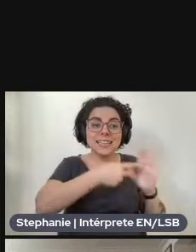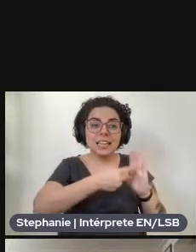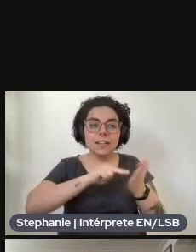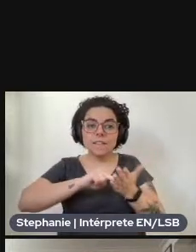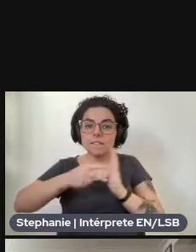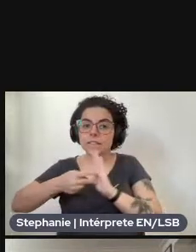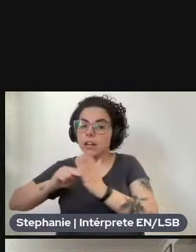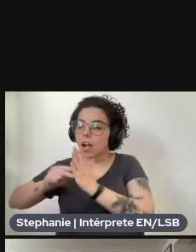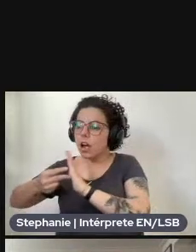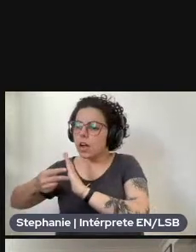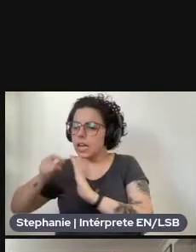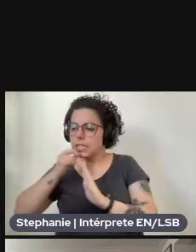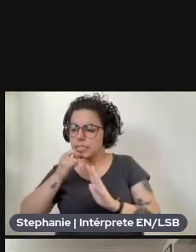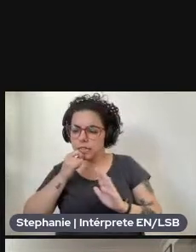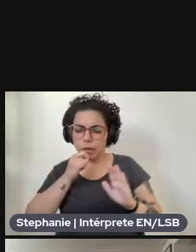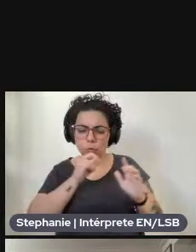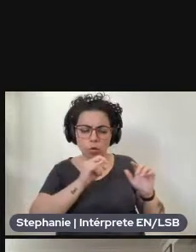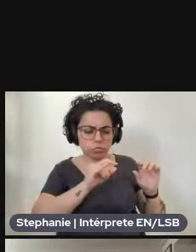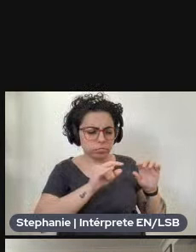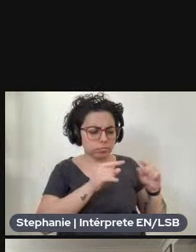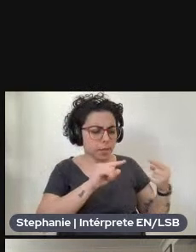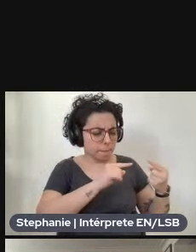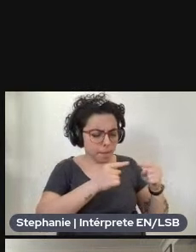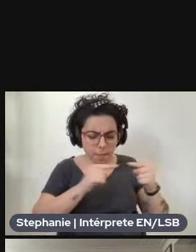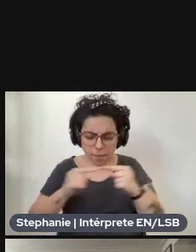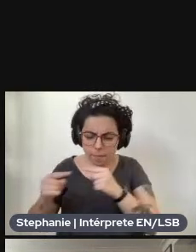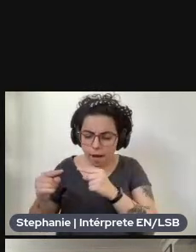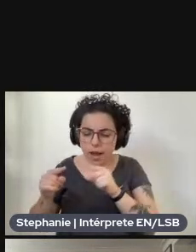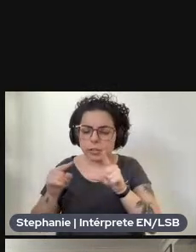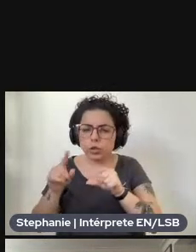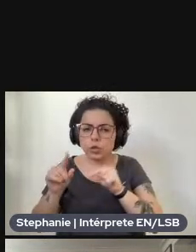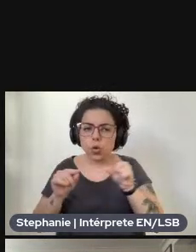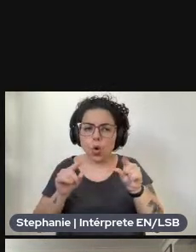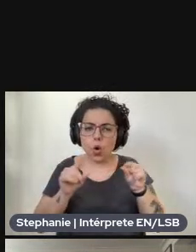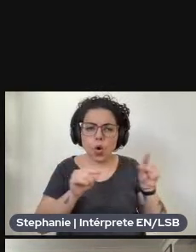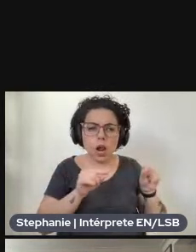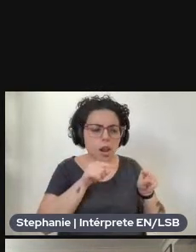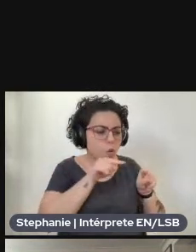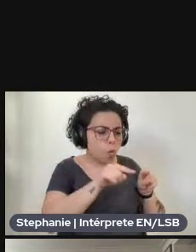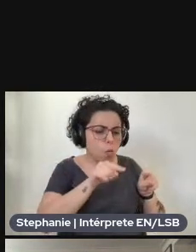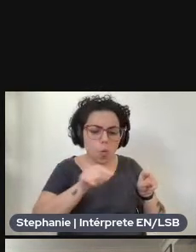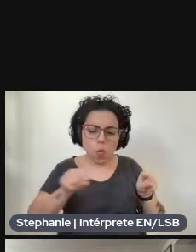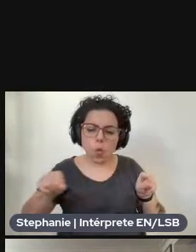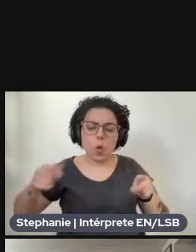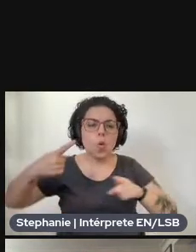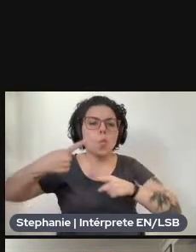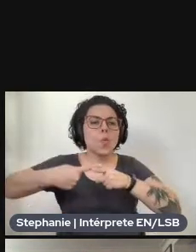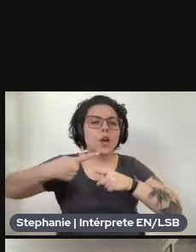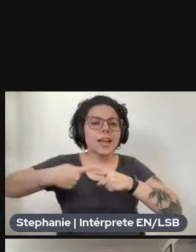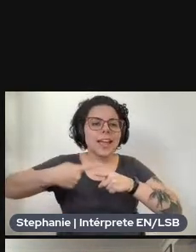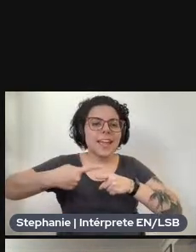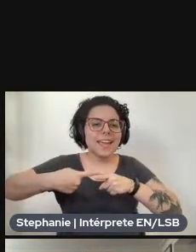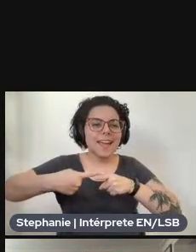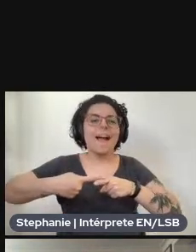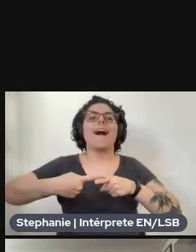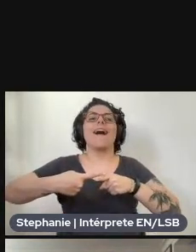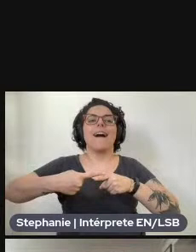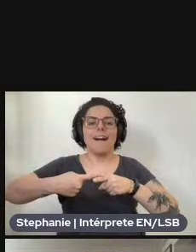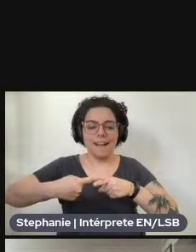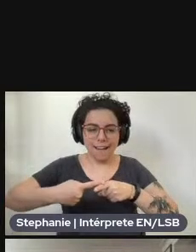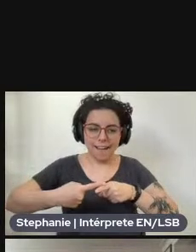Ou seja, enquanto escolha, este fenómeno precisa de